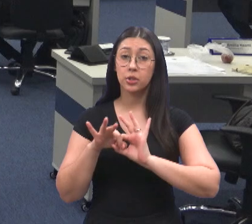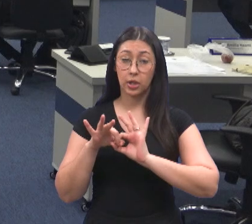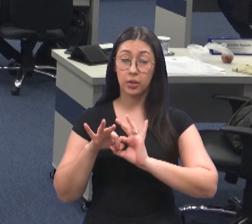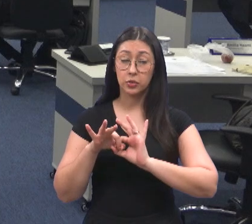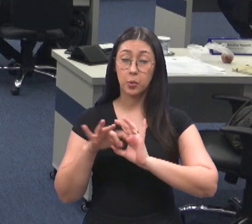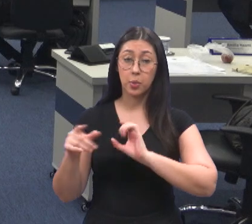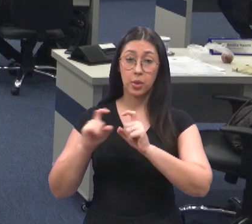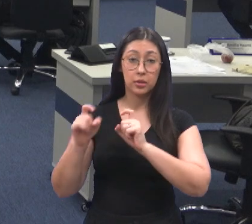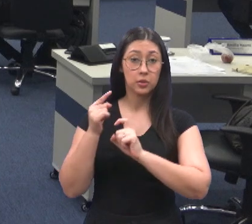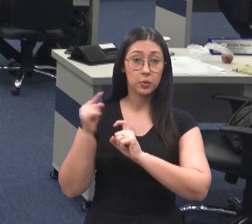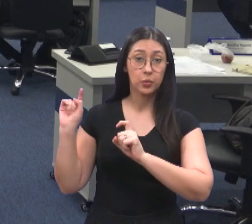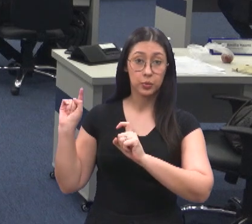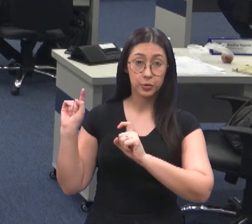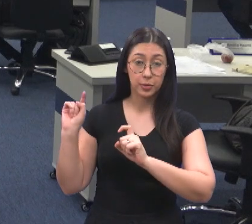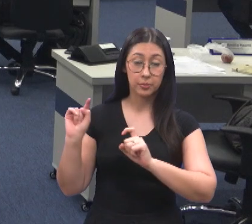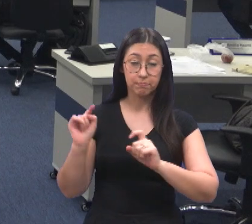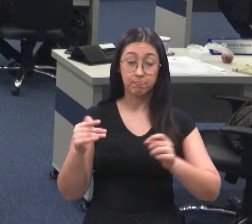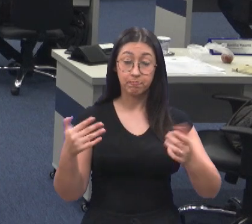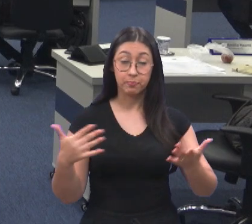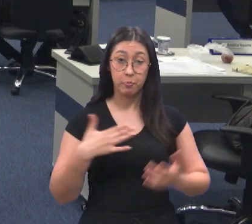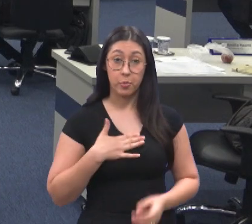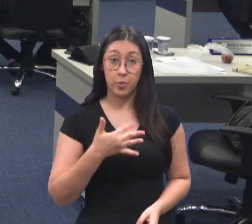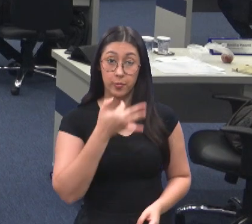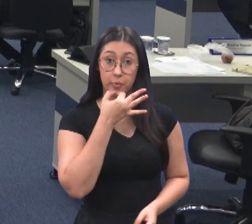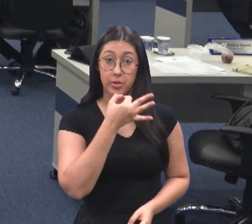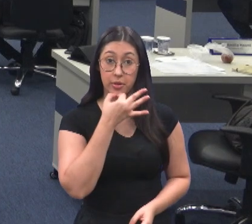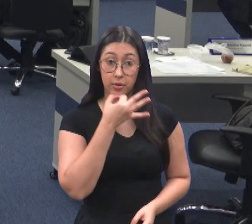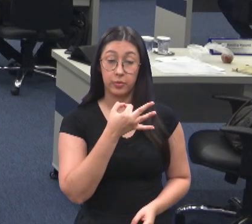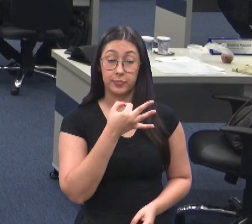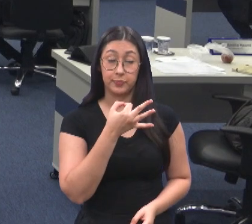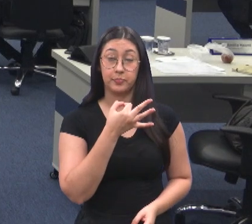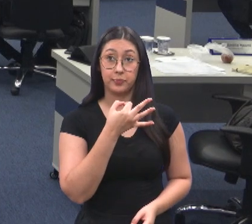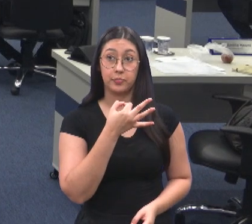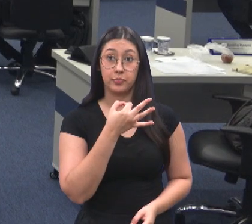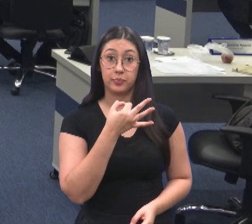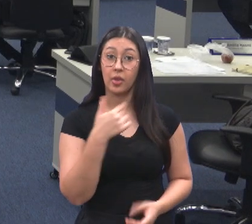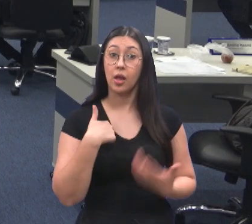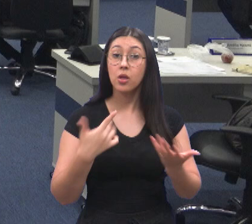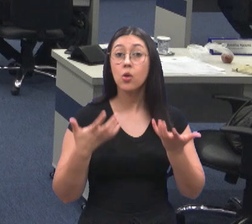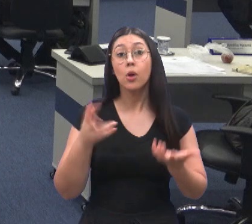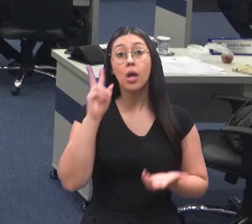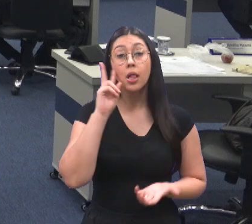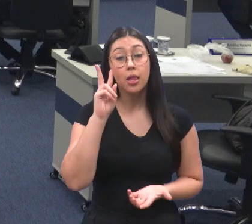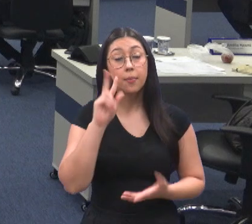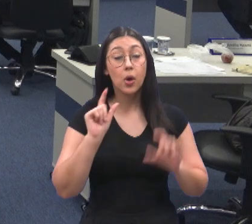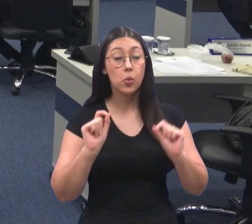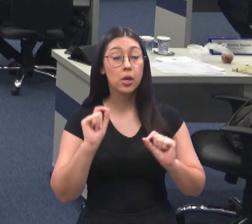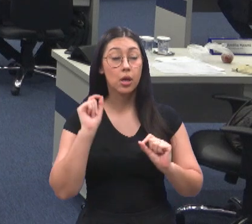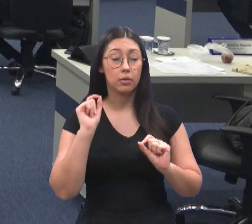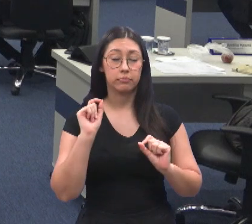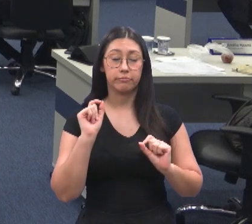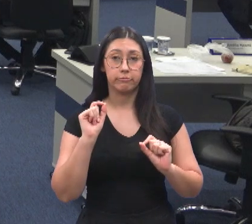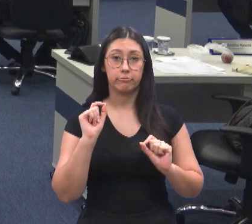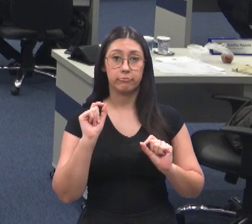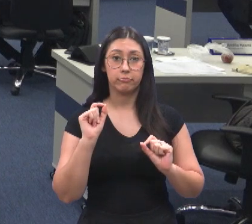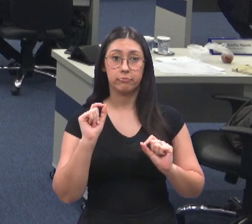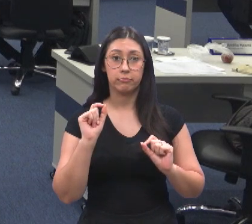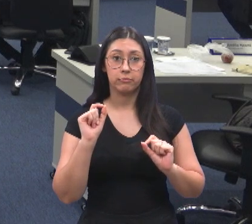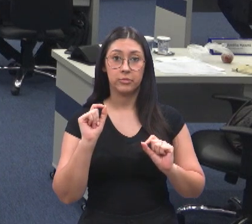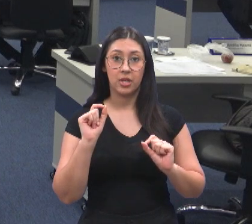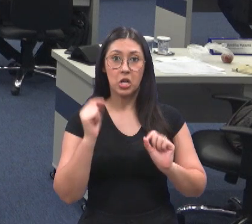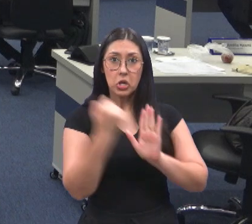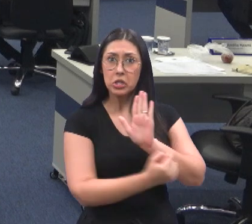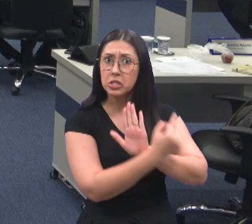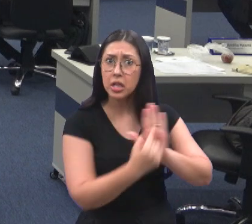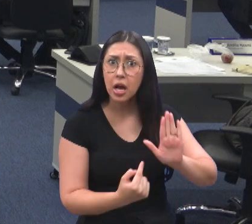sessão. Então, para mim, só quero lembrar os vereadores, tal, nada justifica o veto,